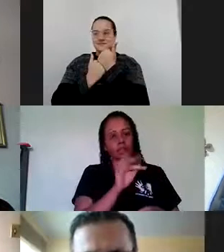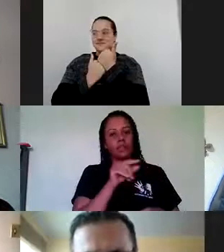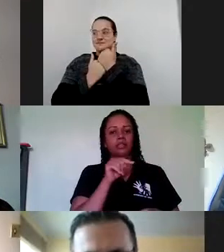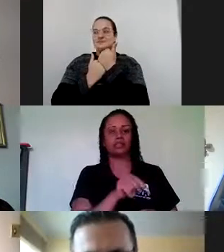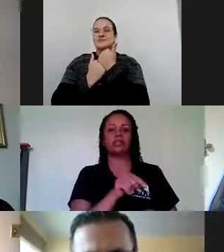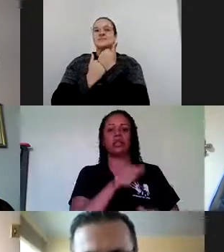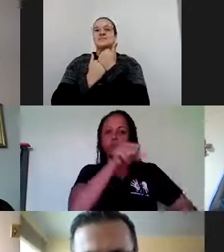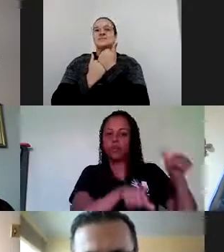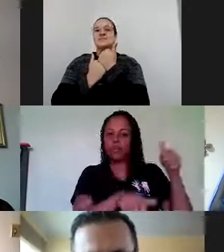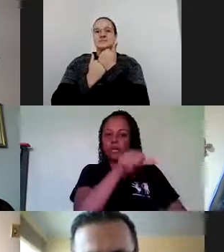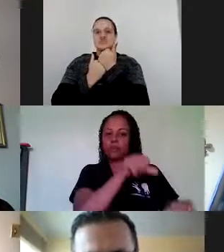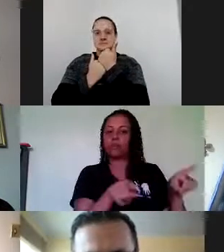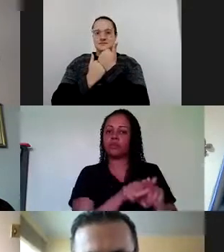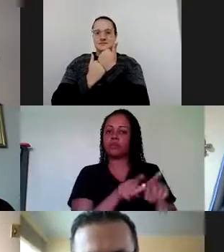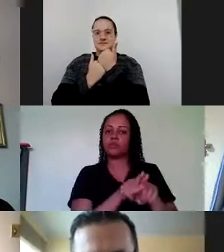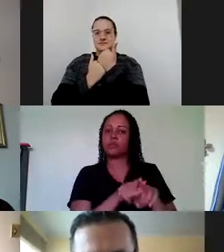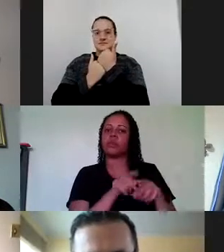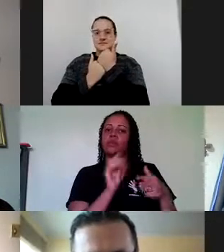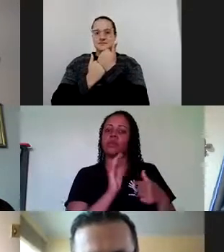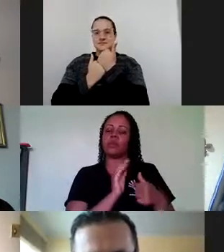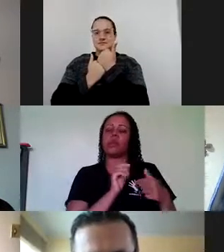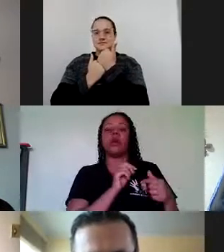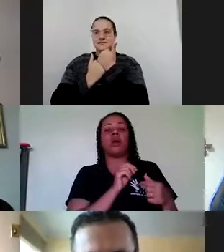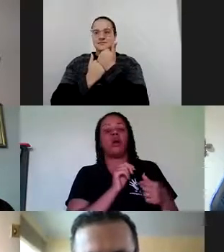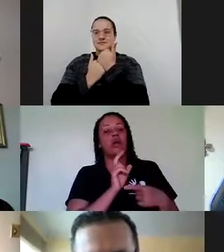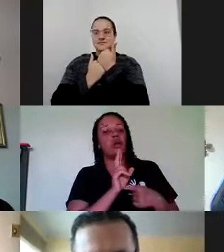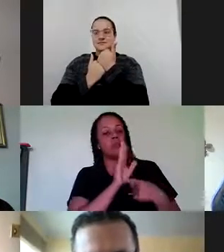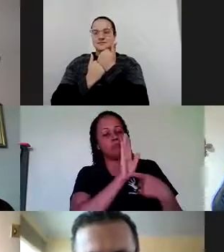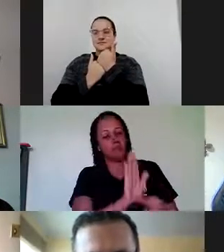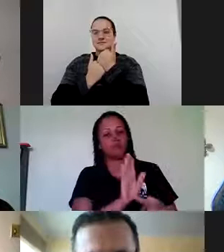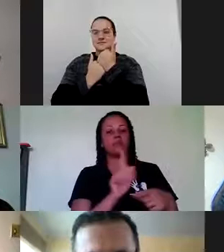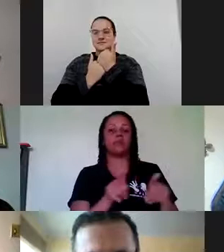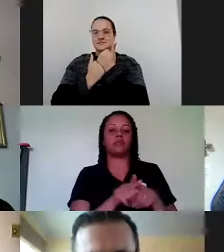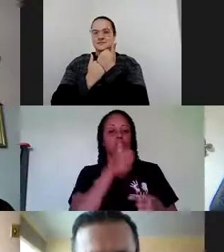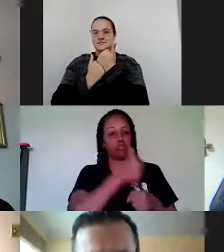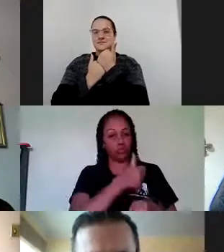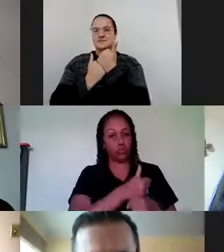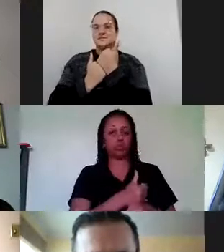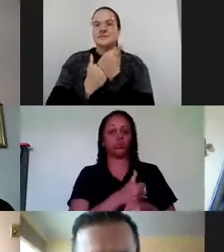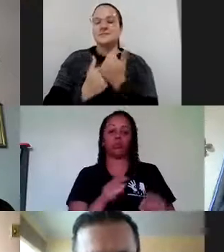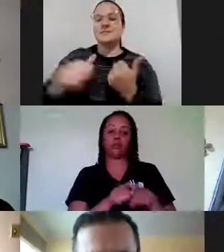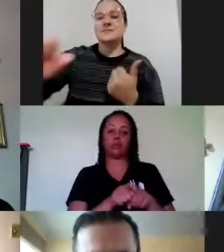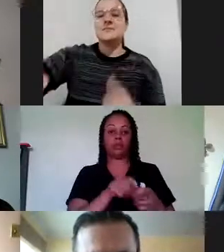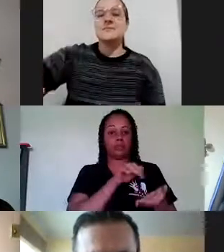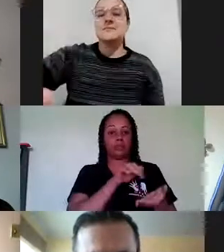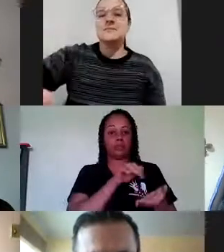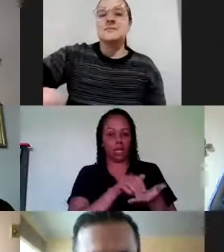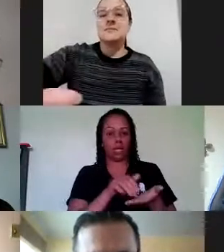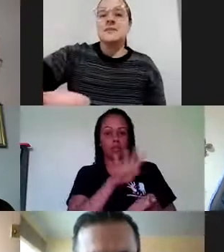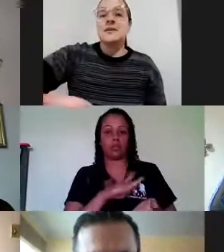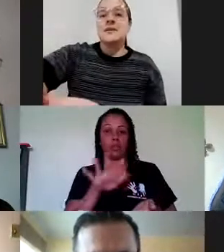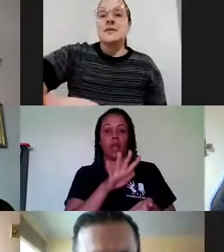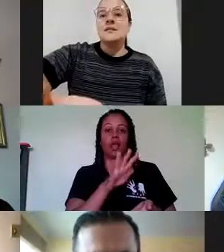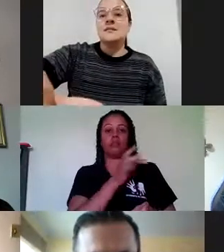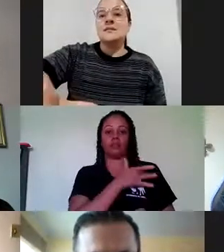sou representante da Central Força Sindical, sou um dos diretores e sou secretário adjunto na área de saúde,